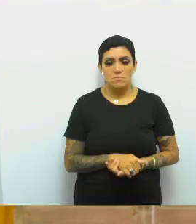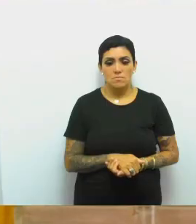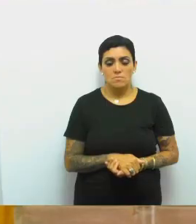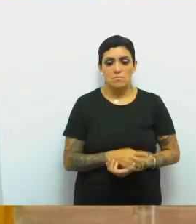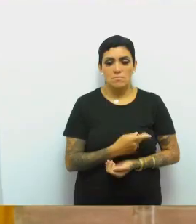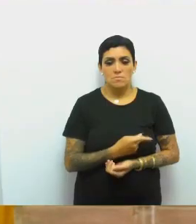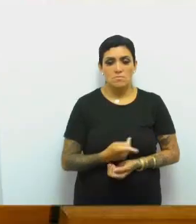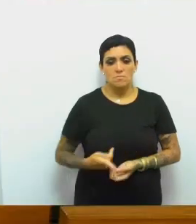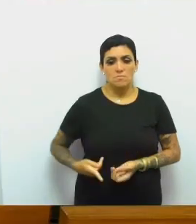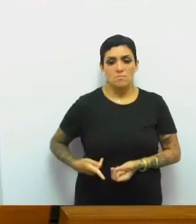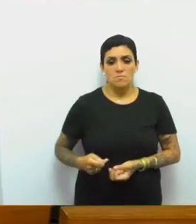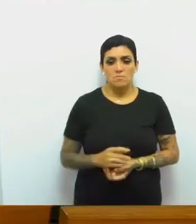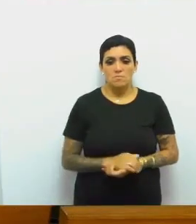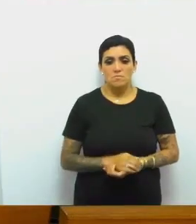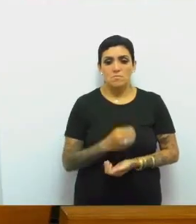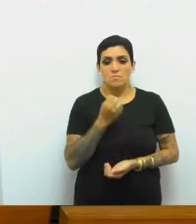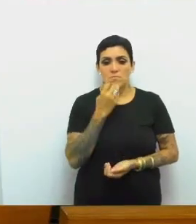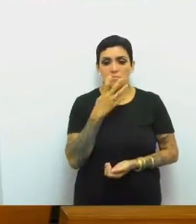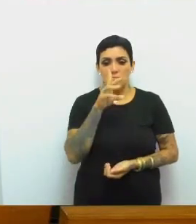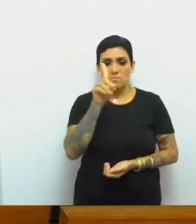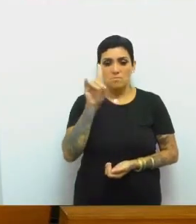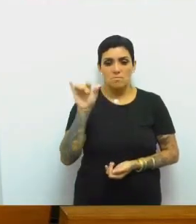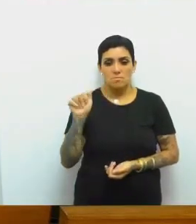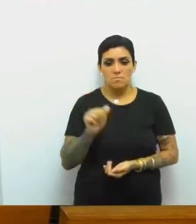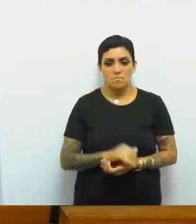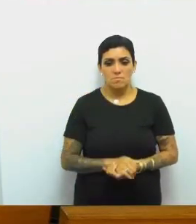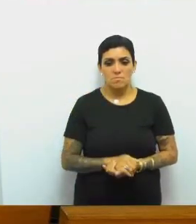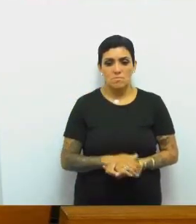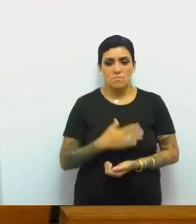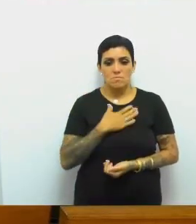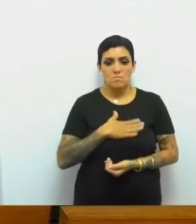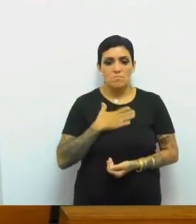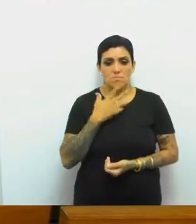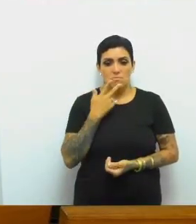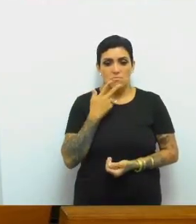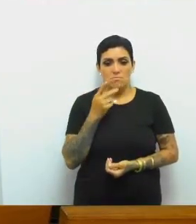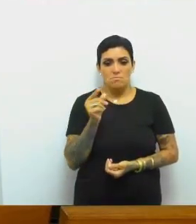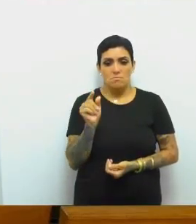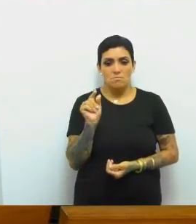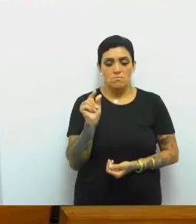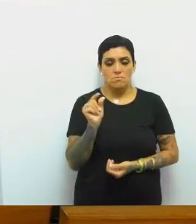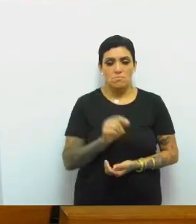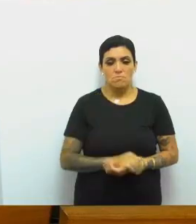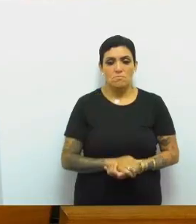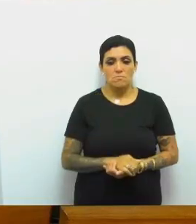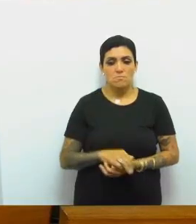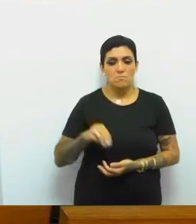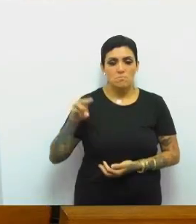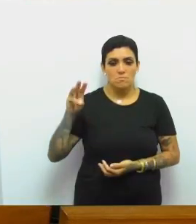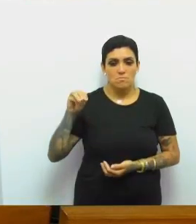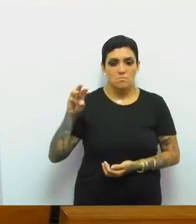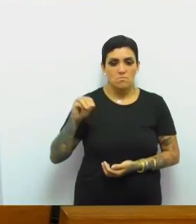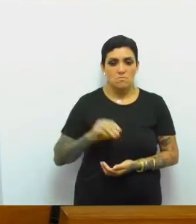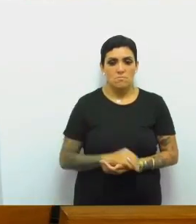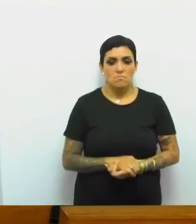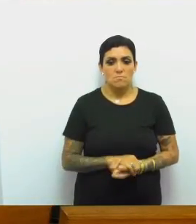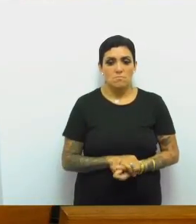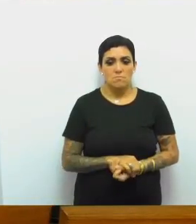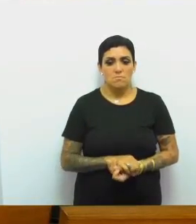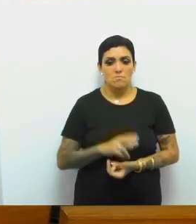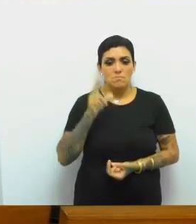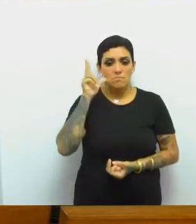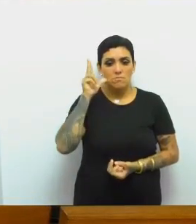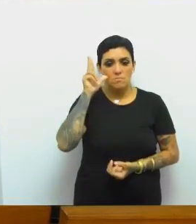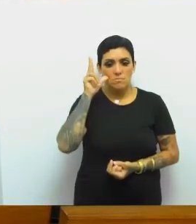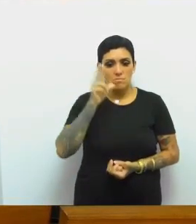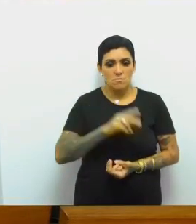Presidente, bom dia. Gostaria de falar um pouquinho sobre essa matéria. Com a palavra, a vereadora Luciana Valverde. Vou